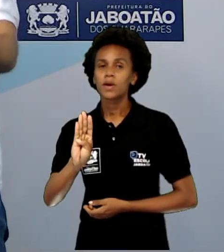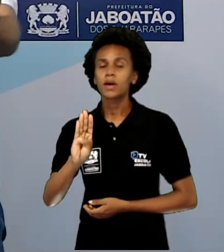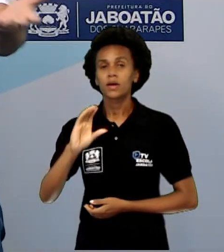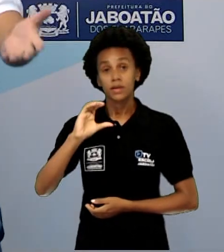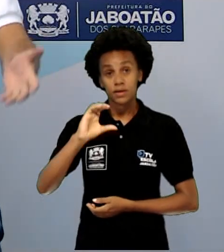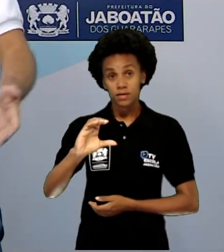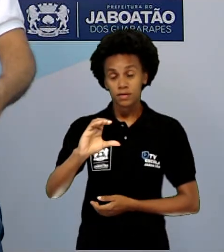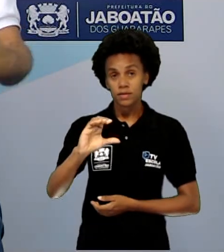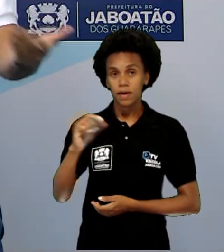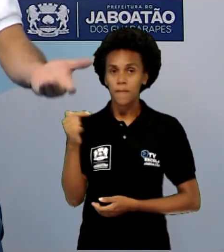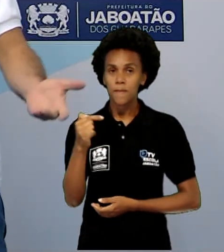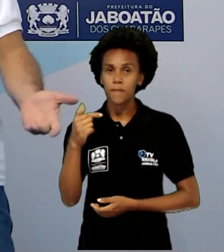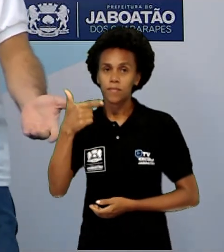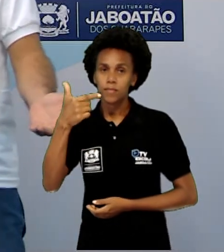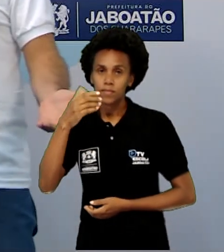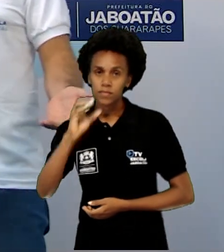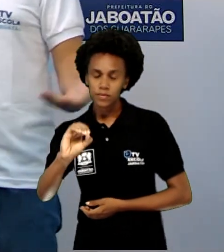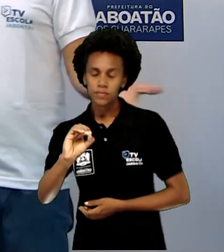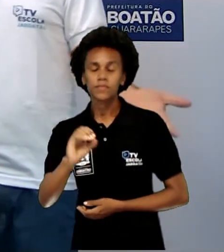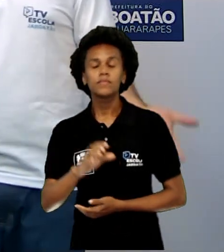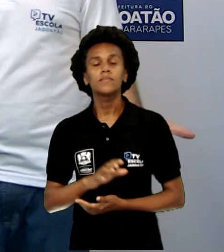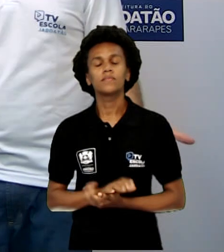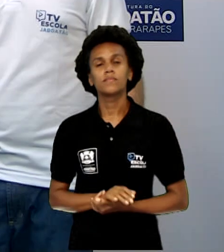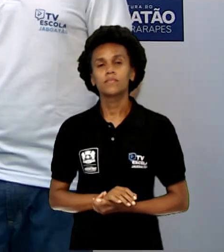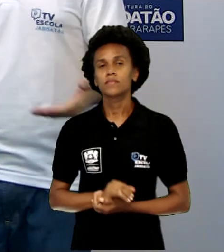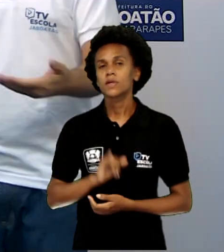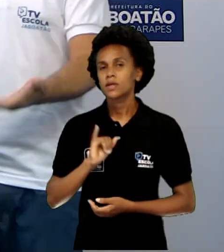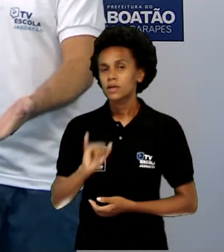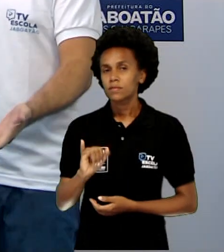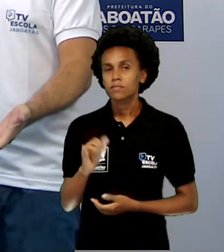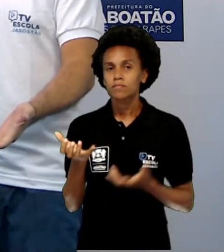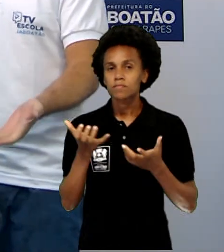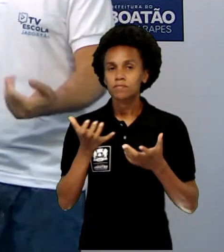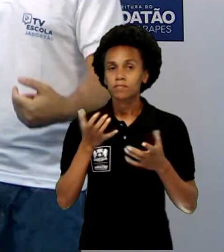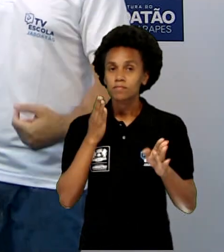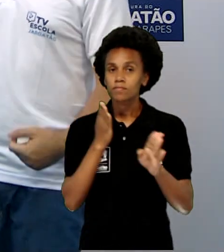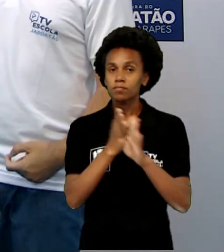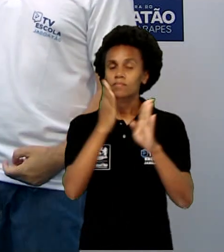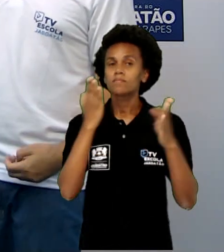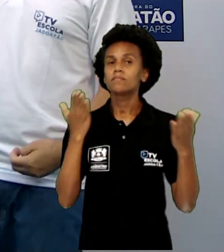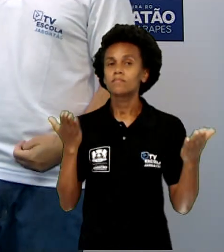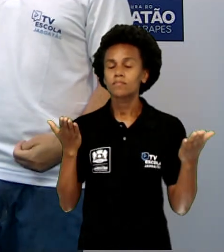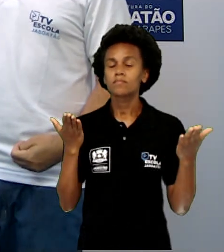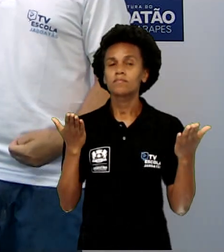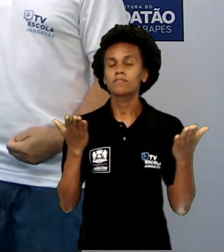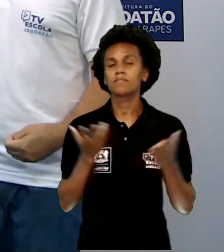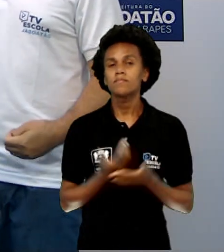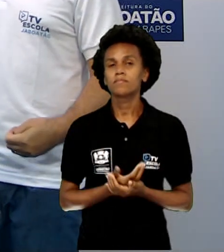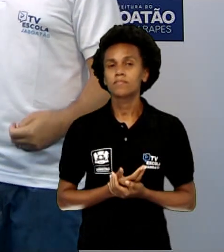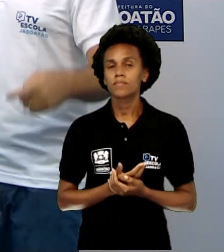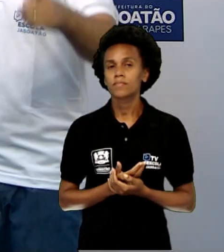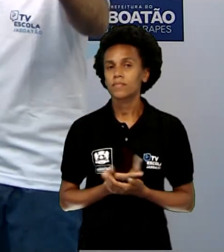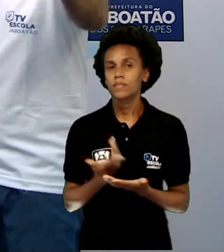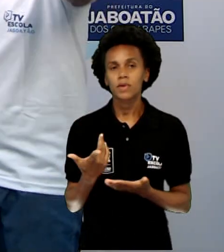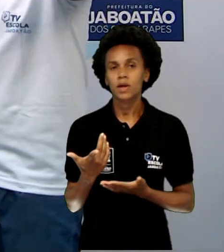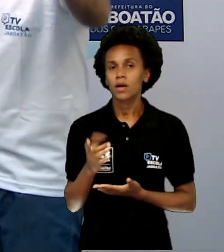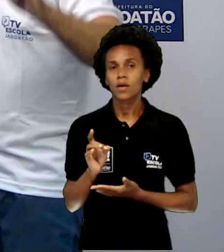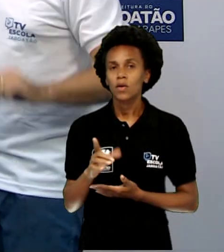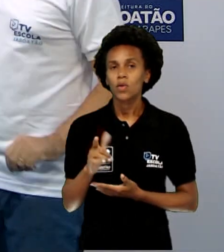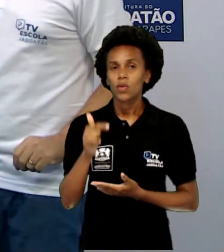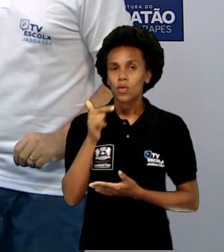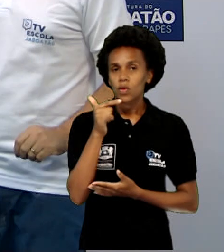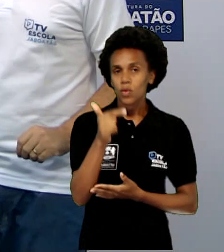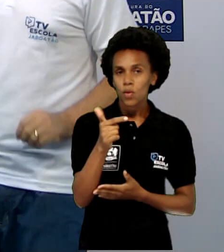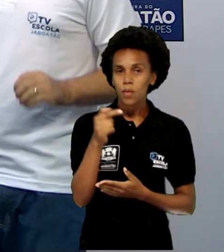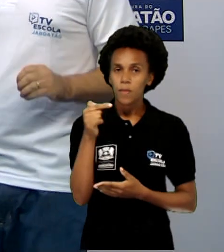isso aí eu resolveria, se eu quisesse, né, descobrir pela fórmula de Bhaskara, justamente o 2 e o menos 5. Está aí. Tenta